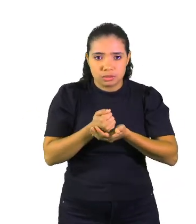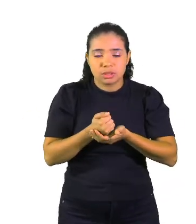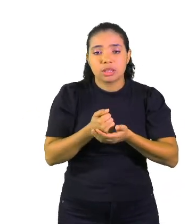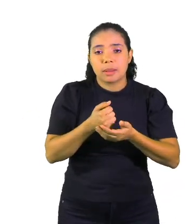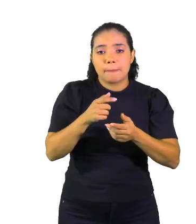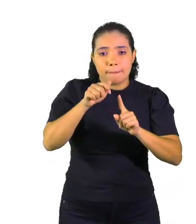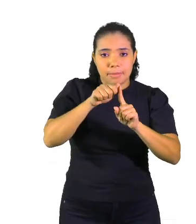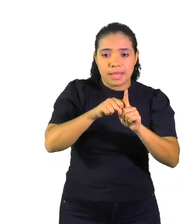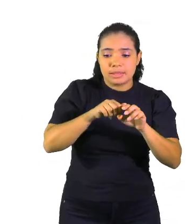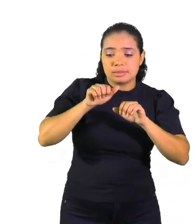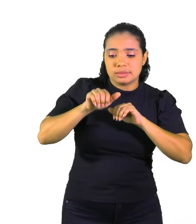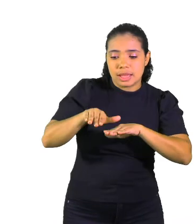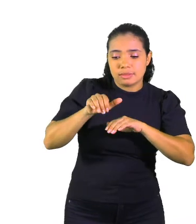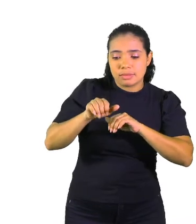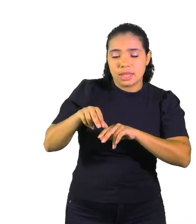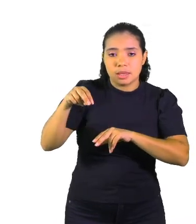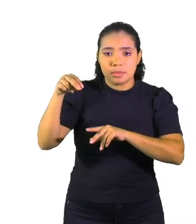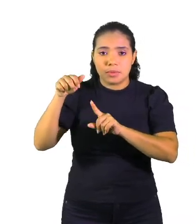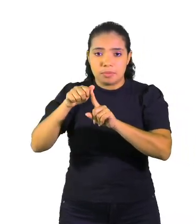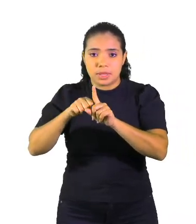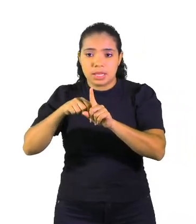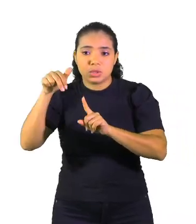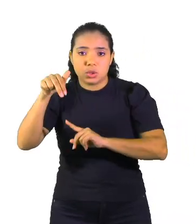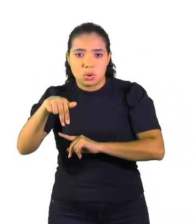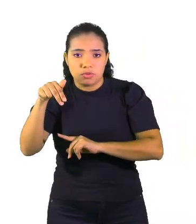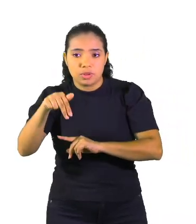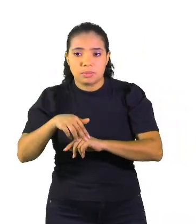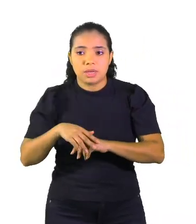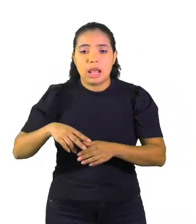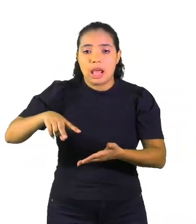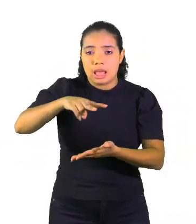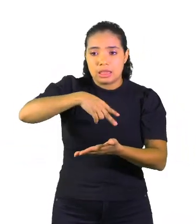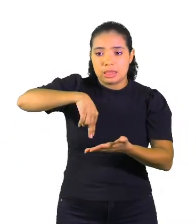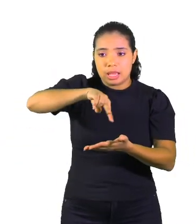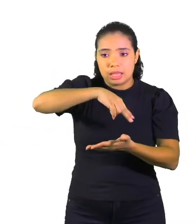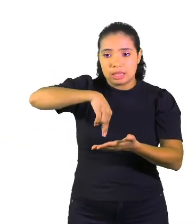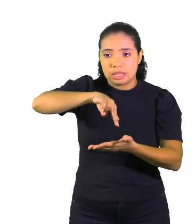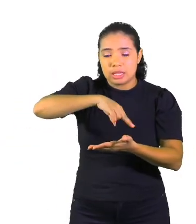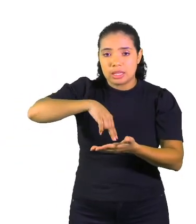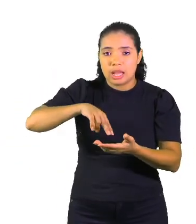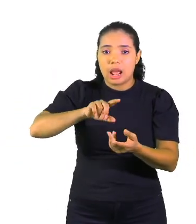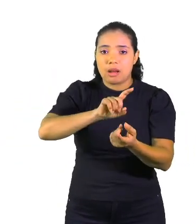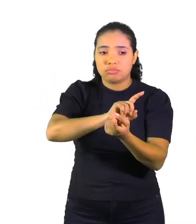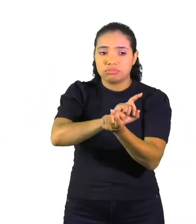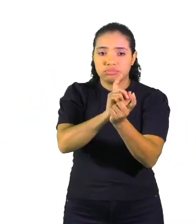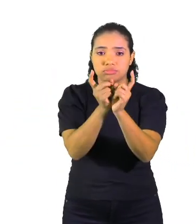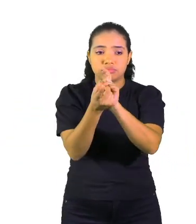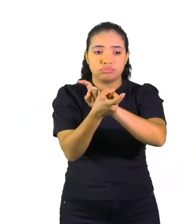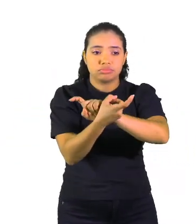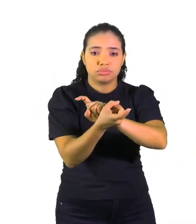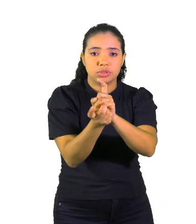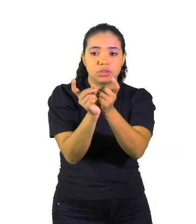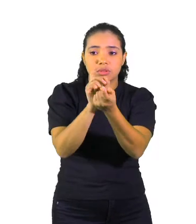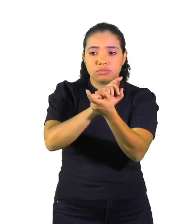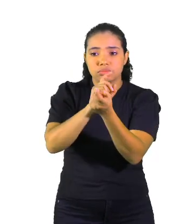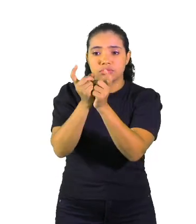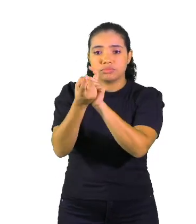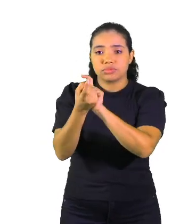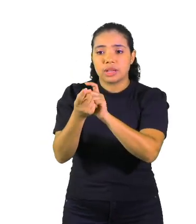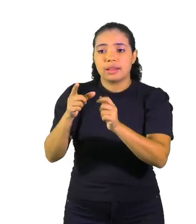novembro. Nós temos, na dança, além da capoeira, a sussa, que é uma